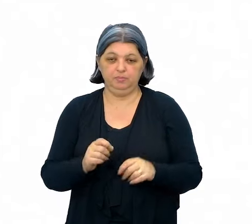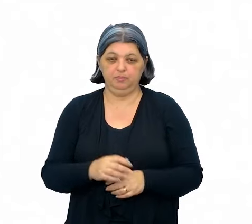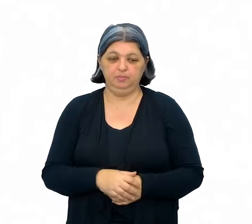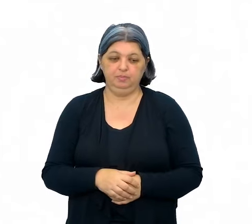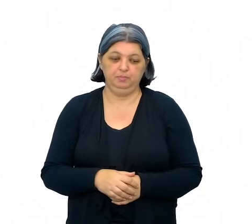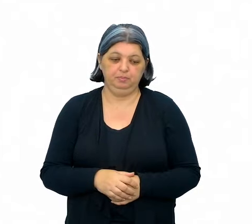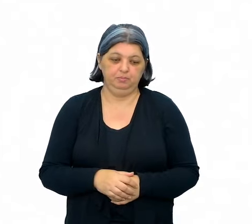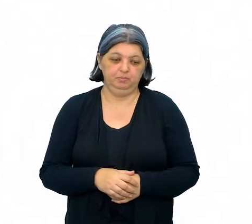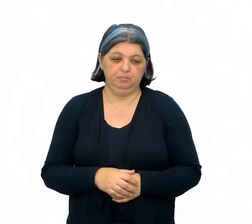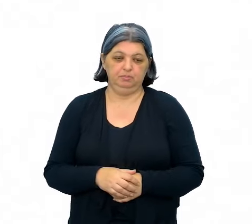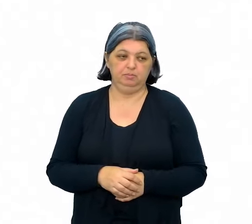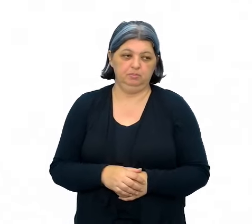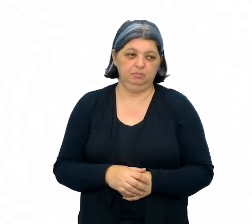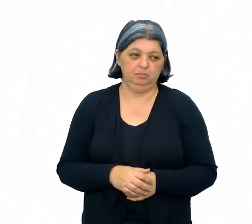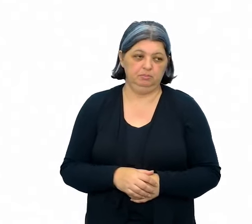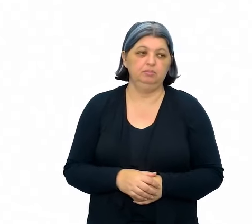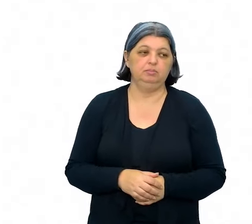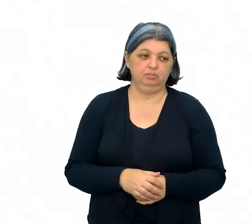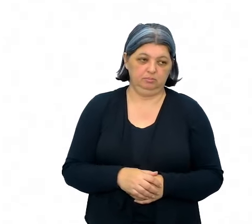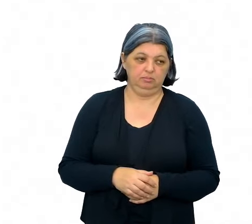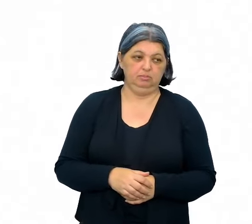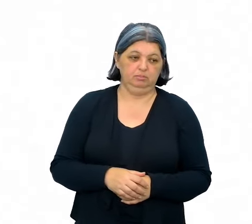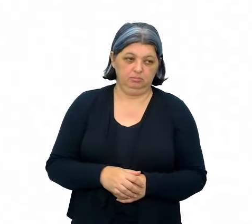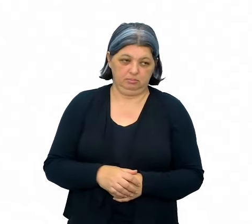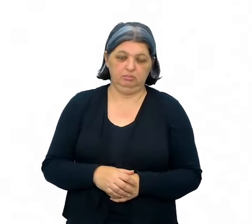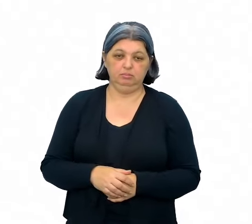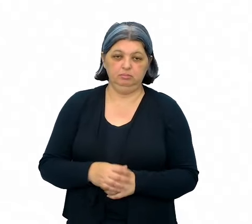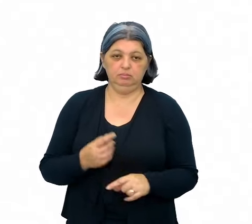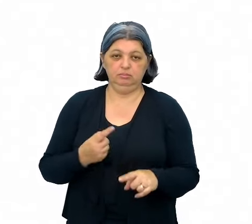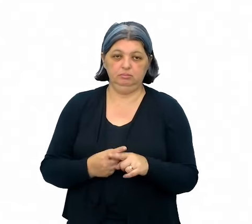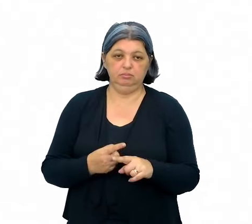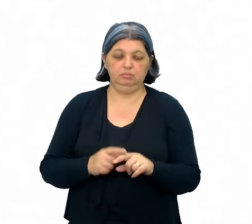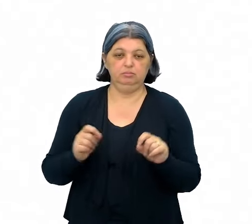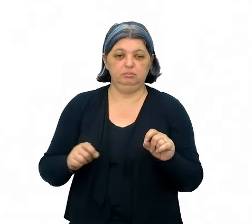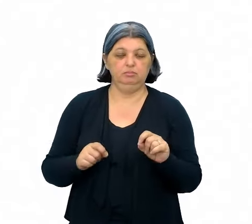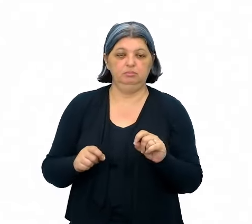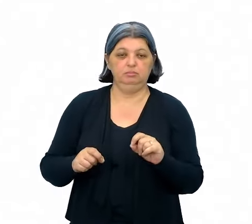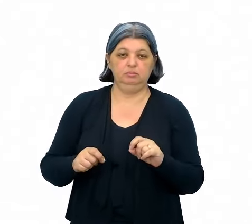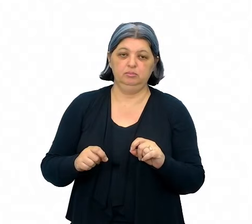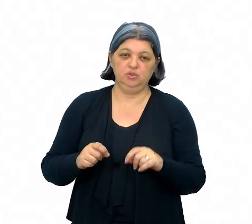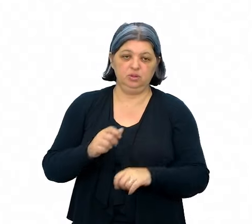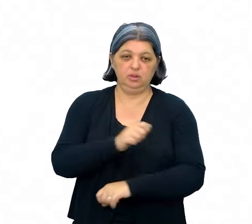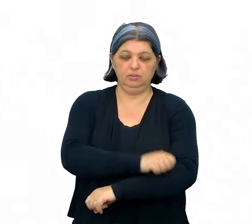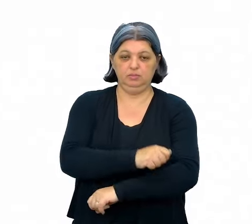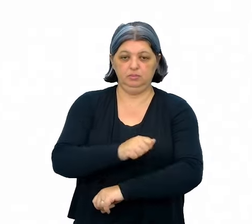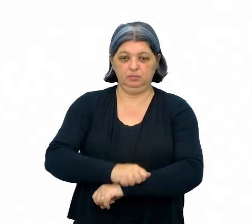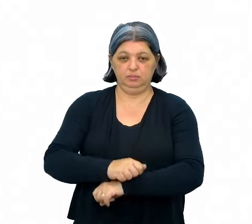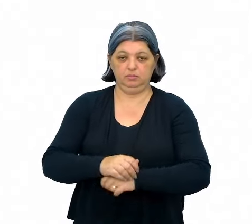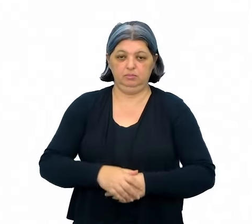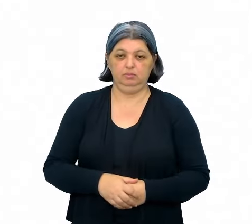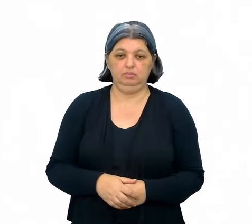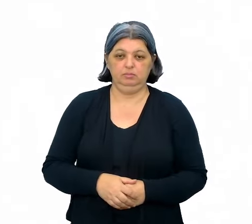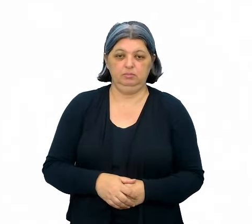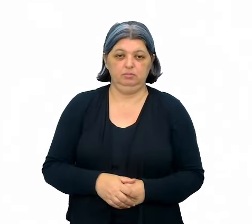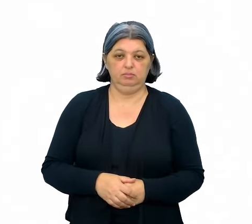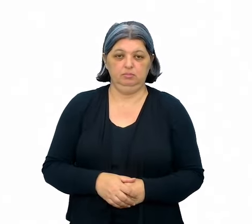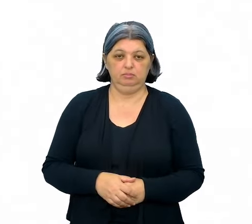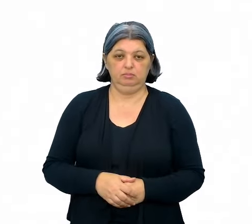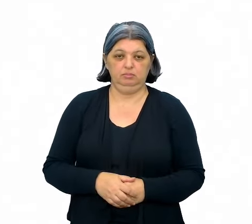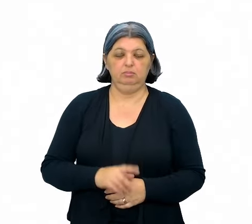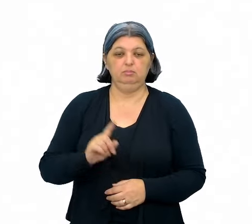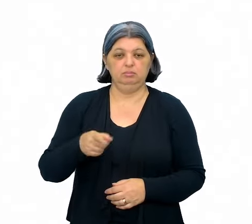e generalizações de informações por meio de pequenas sínteses de cada parte